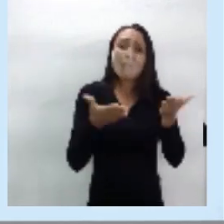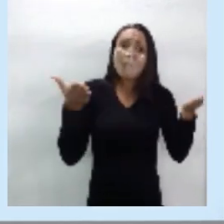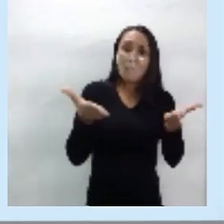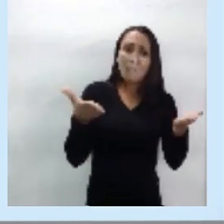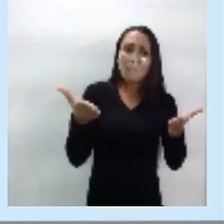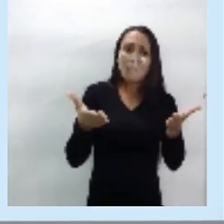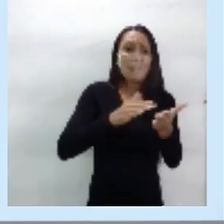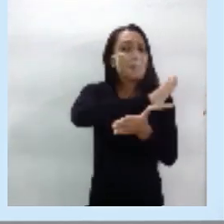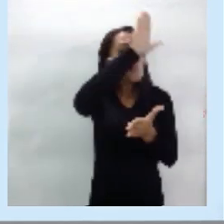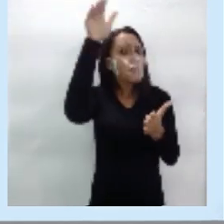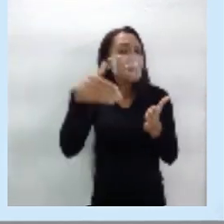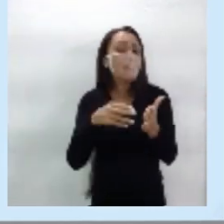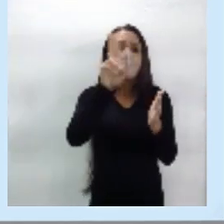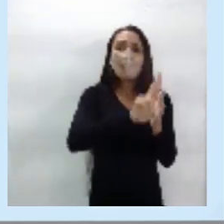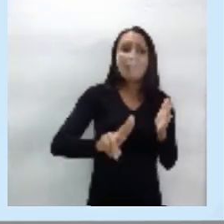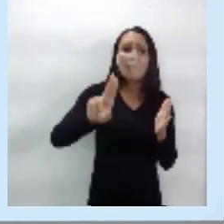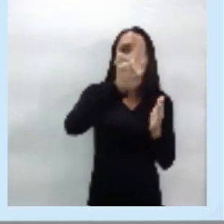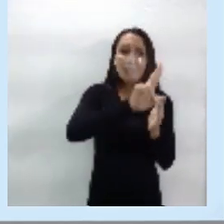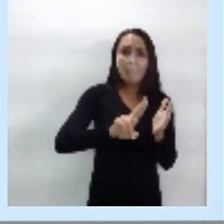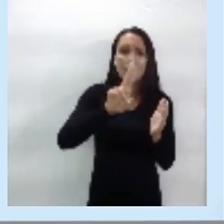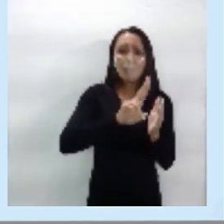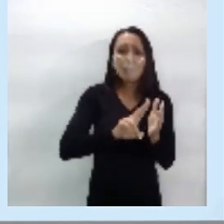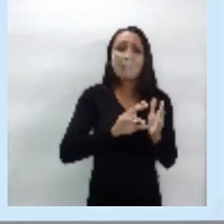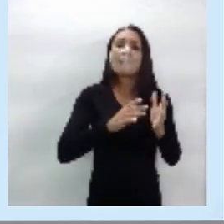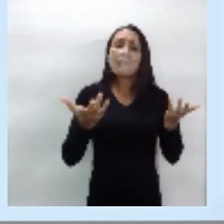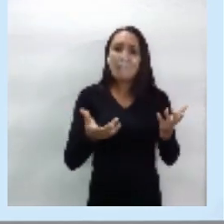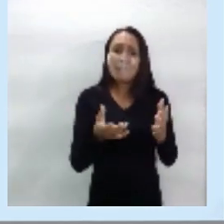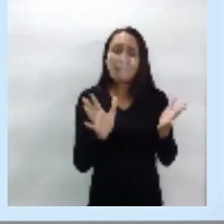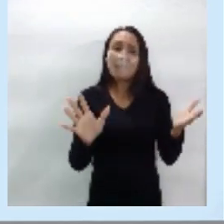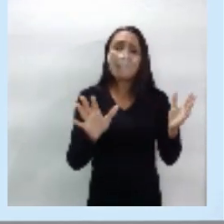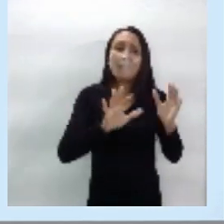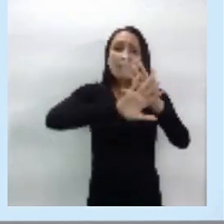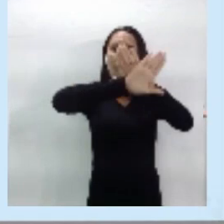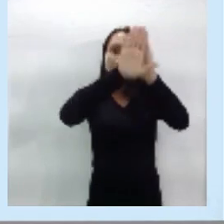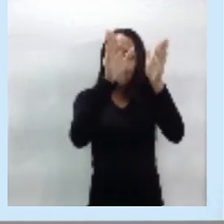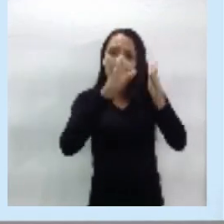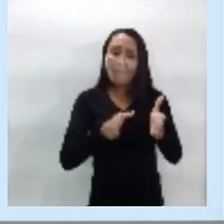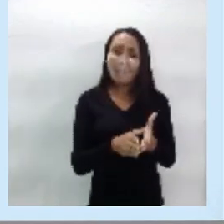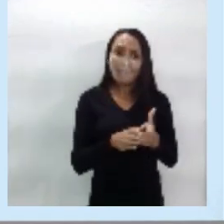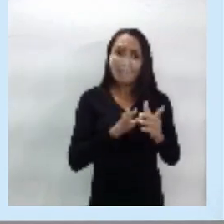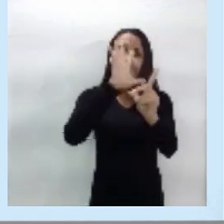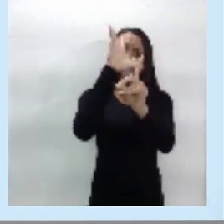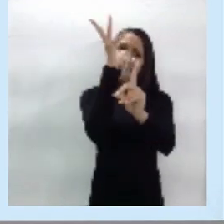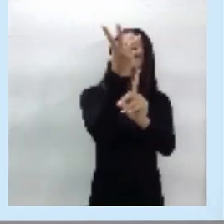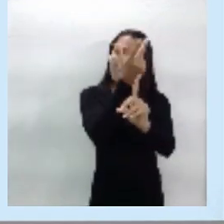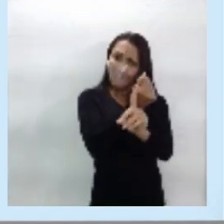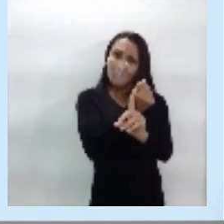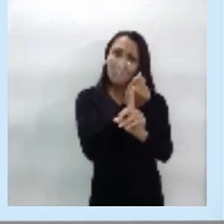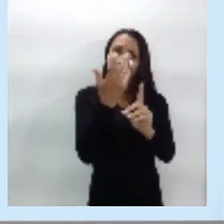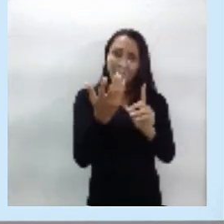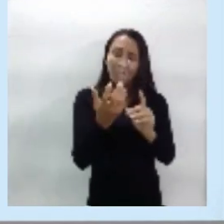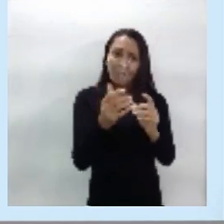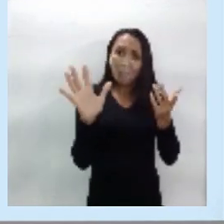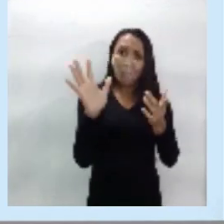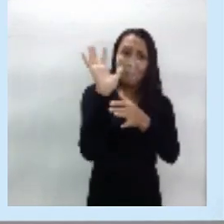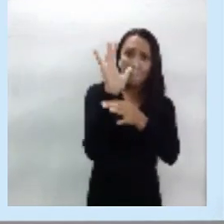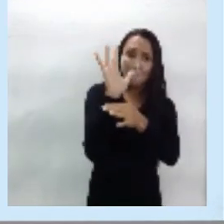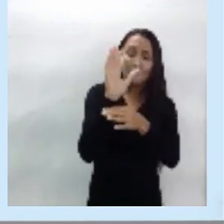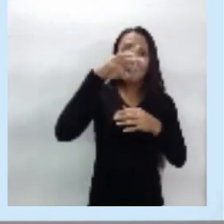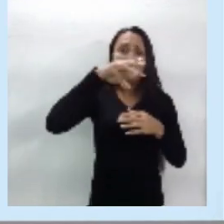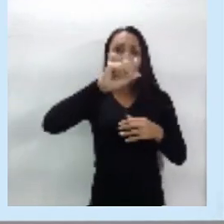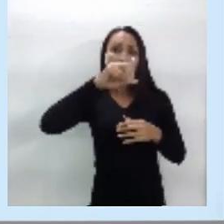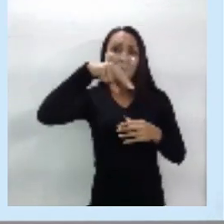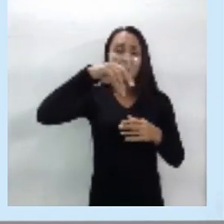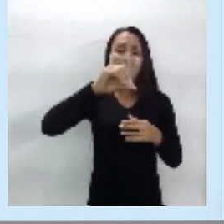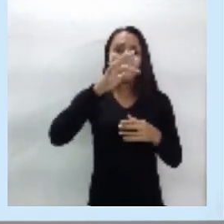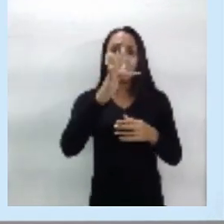tudo que a gente utilizava vinha de forma artesanal, manufaturada. Manufaturada, mão, lembre,